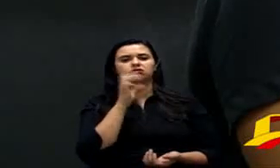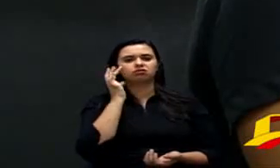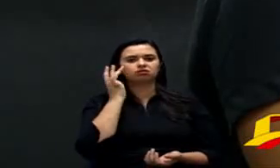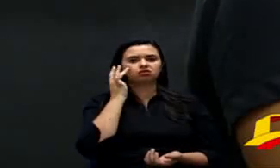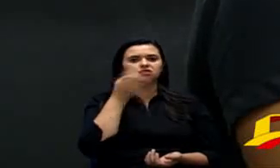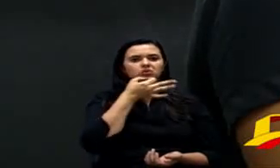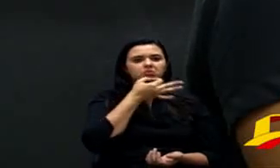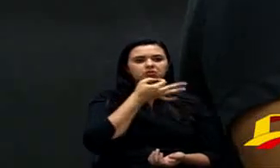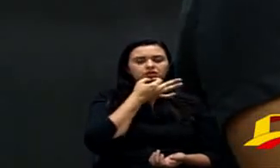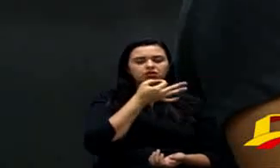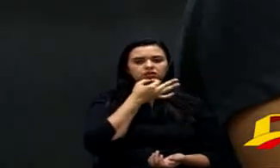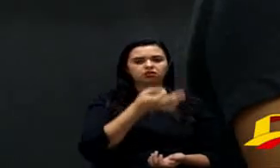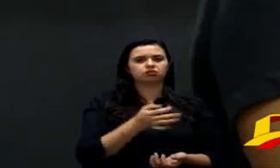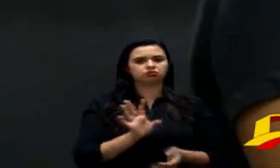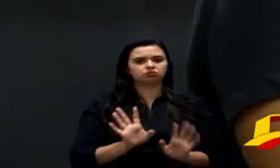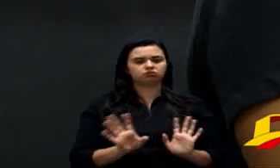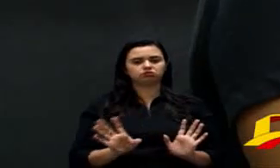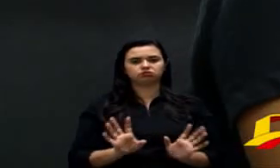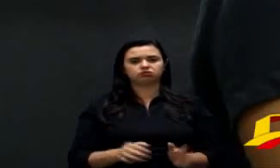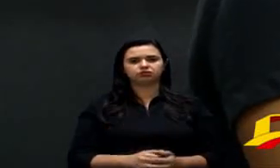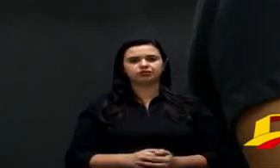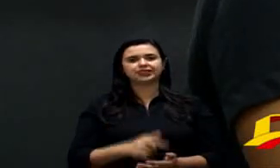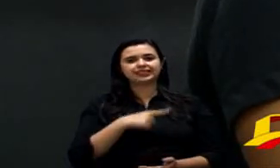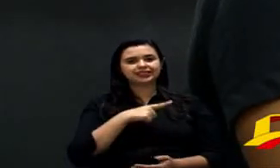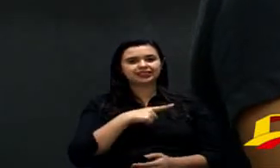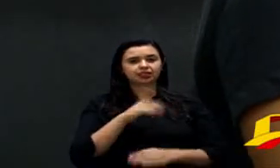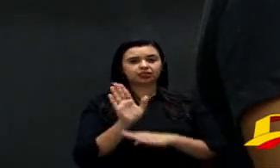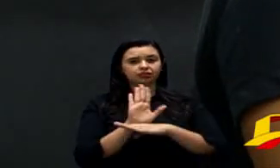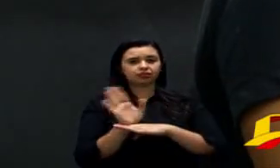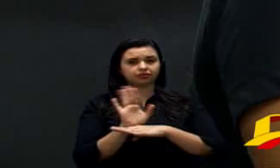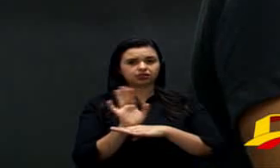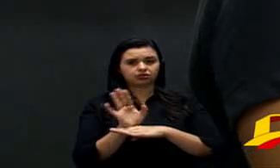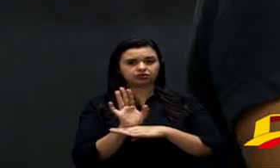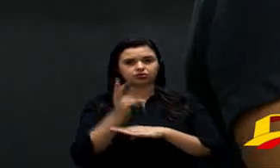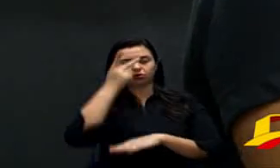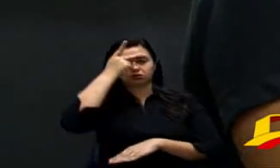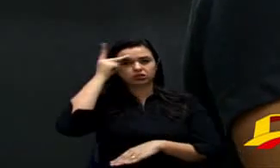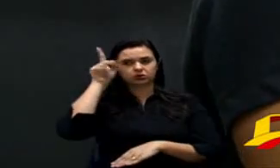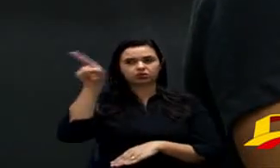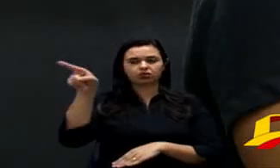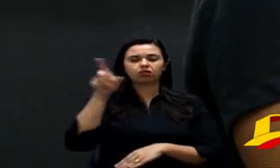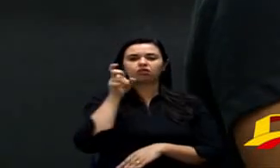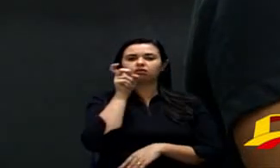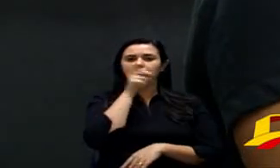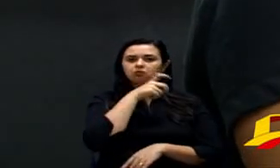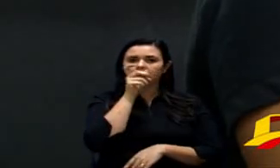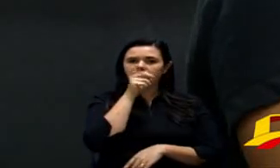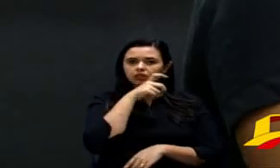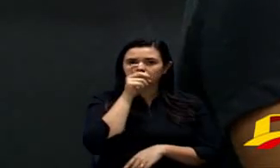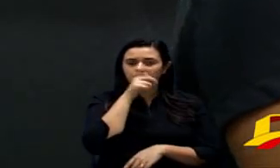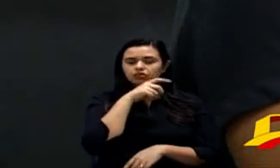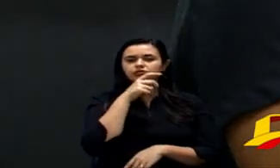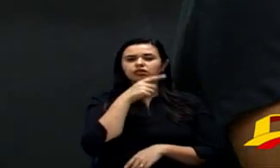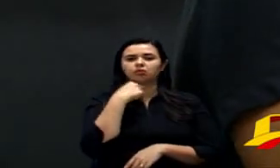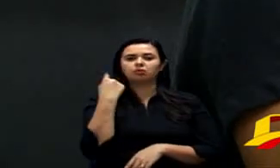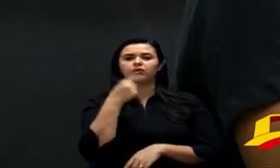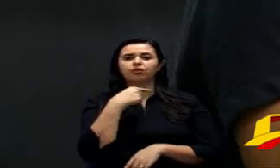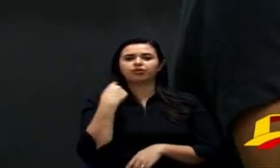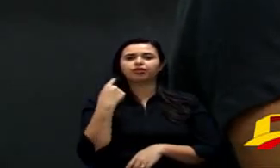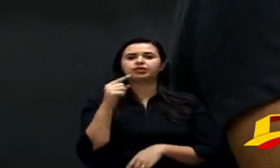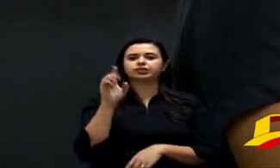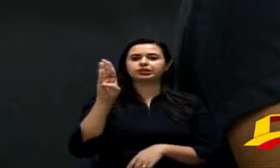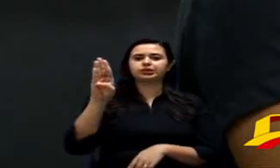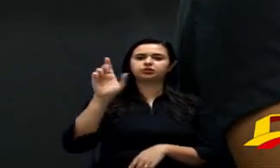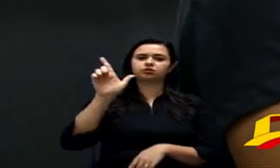Nós temos um vídeo onde as pessoas que estavam lá mentiam. Mentiam sobre a morte do Black, mentiam